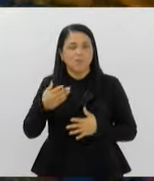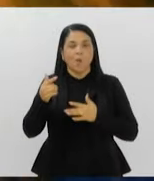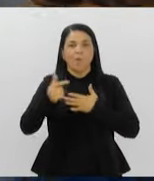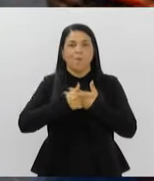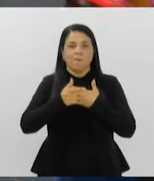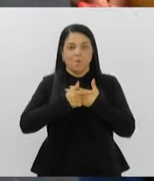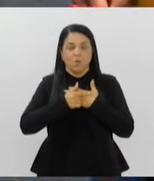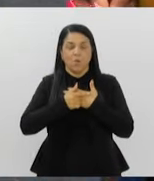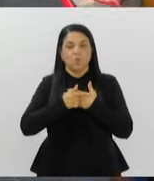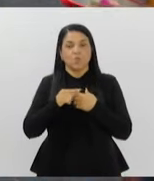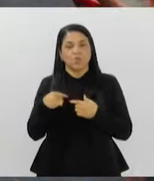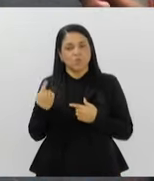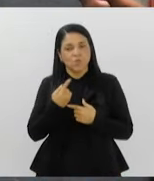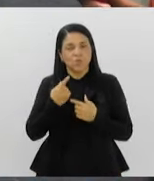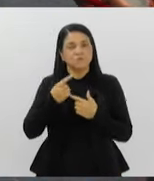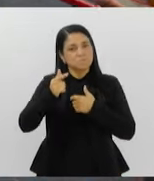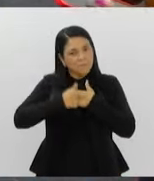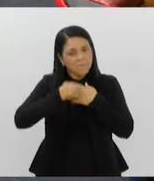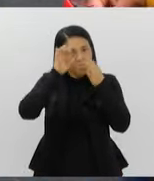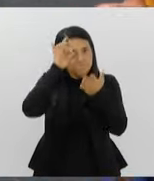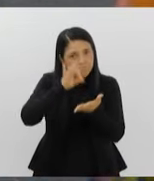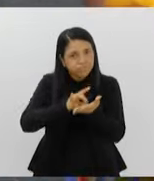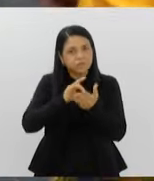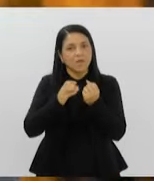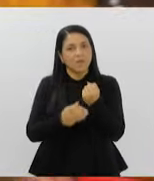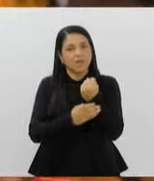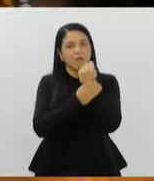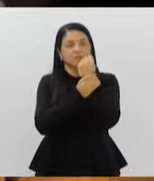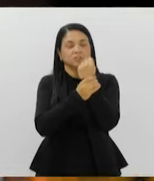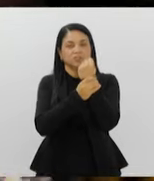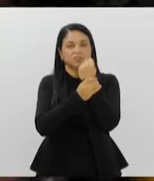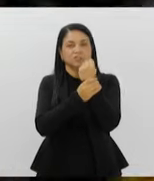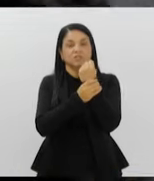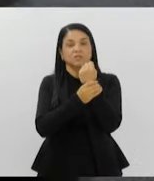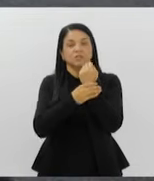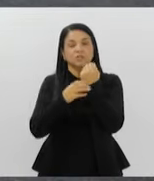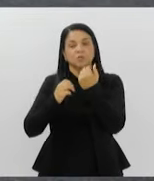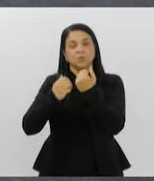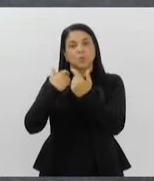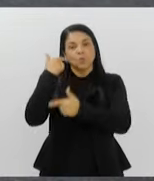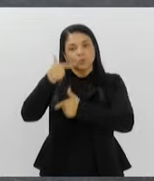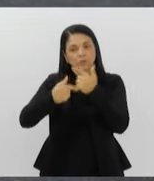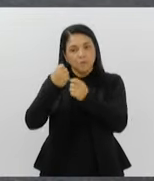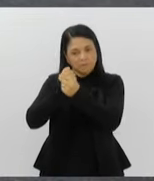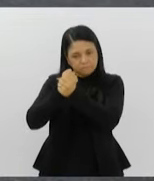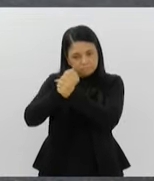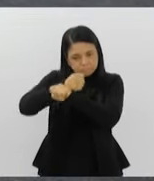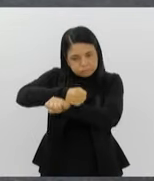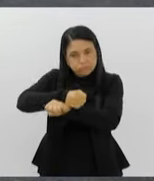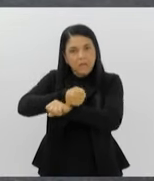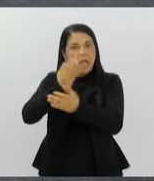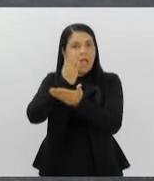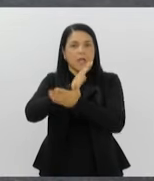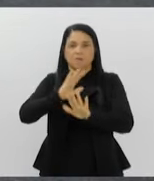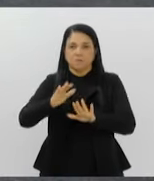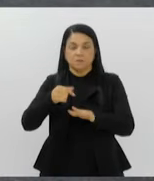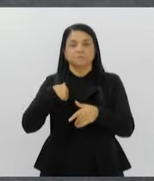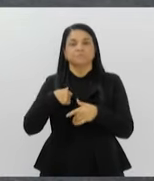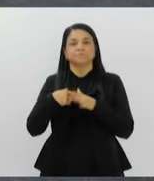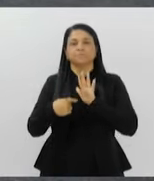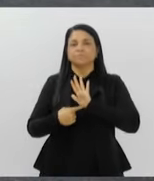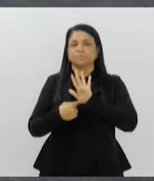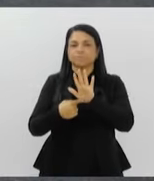é este, garantir, né, que o trabalho análogo à escravidão no nosso país possa acabar. E é importante destacar, para